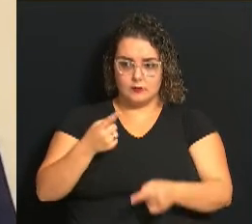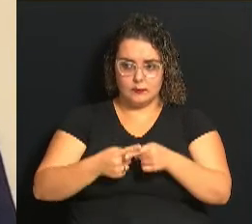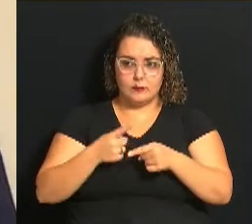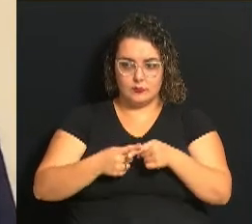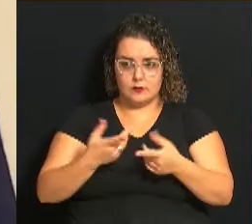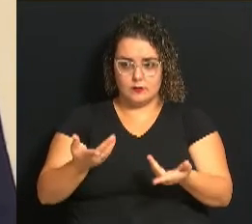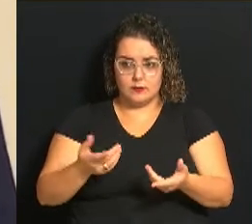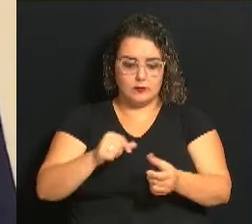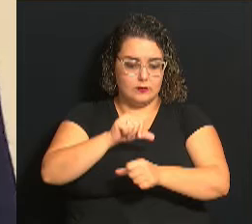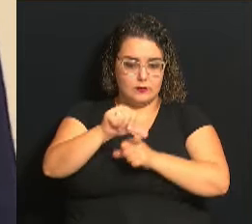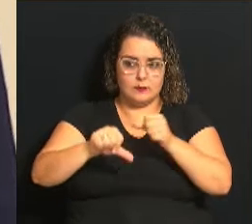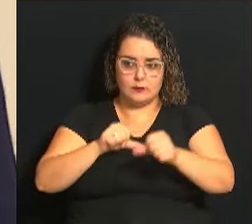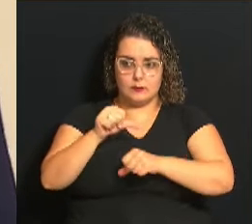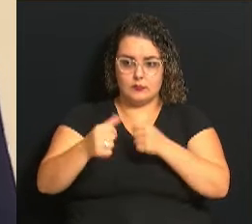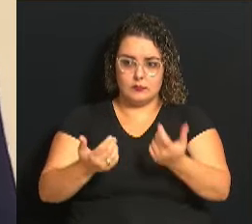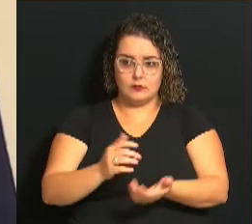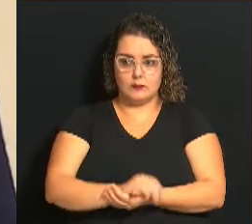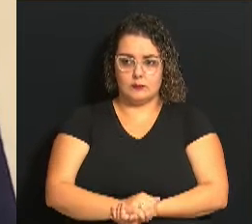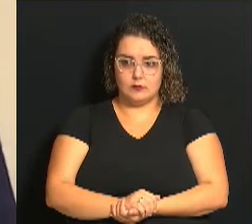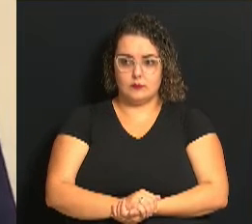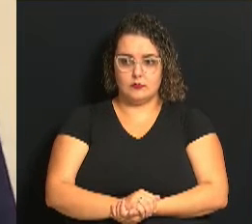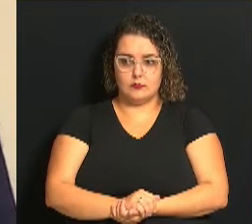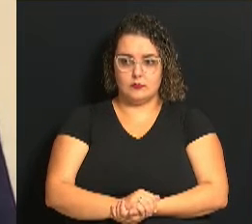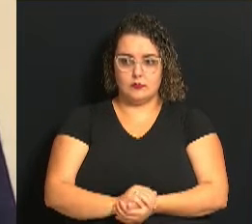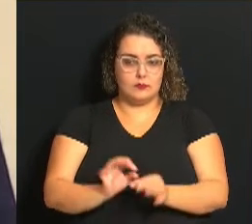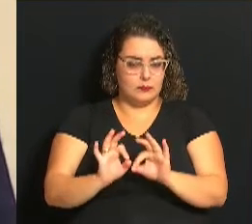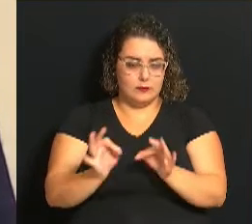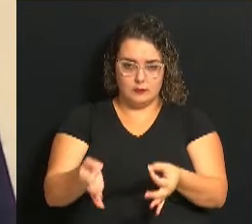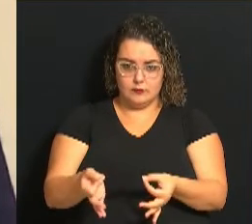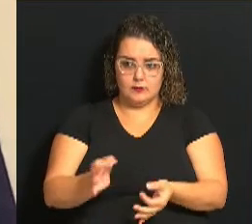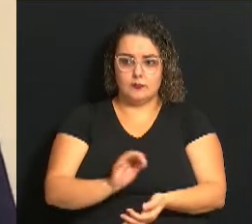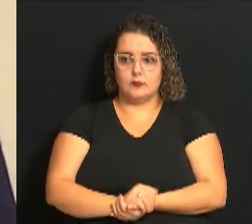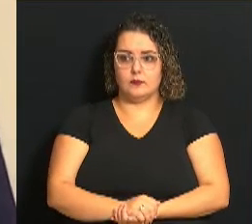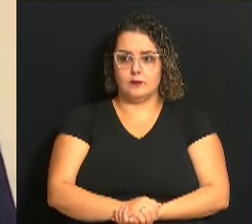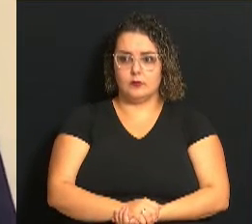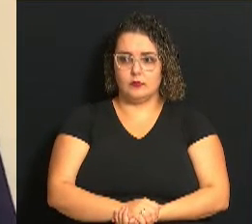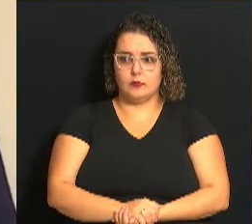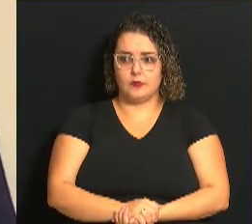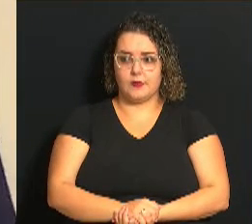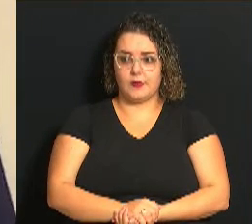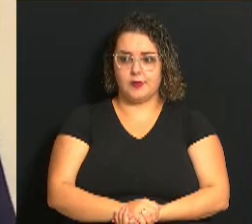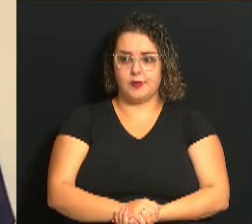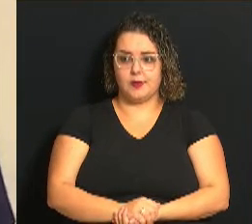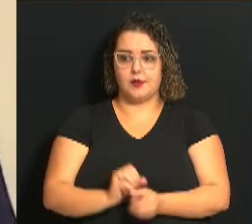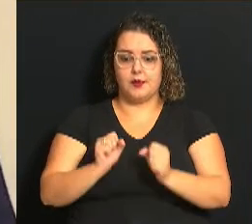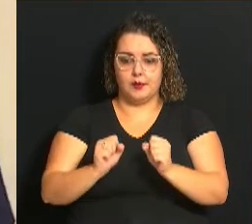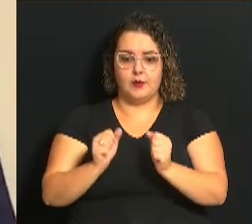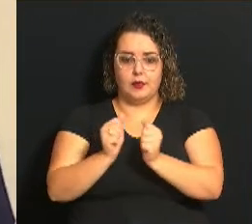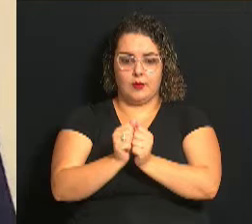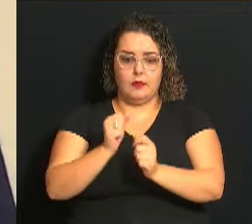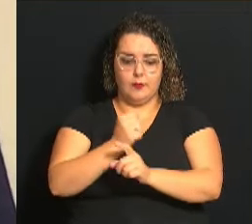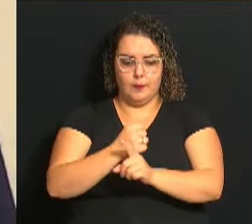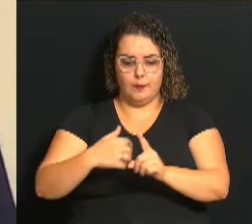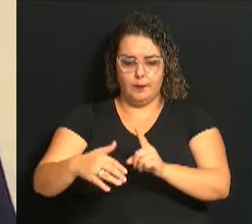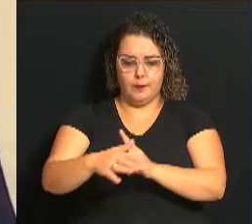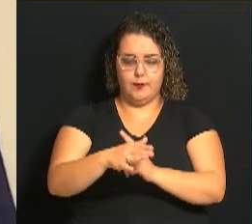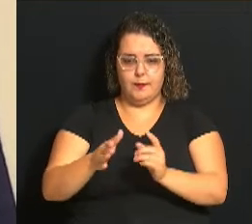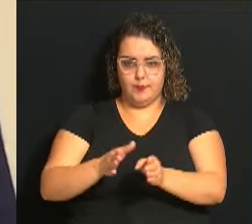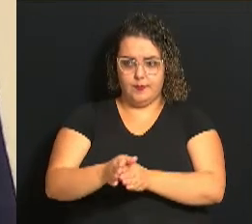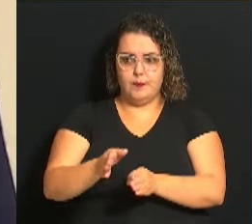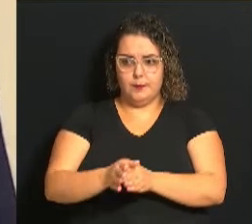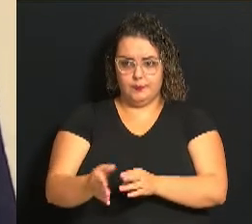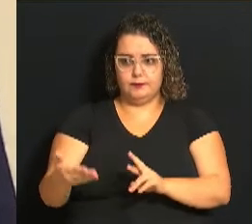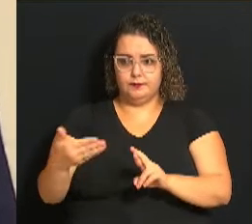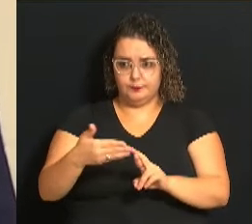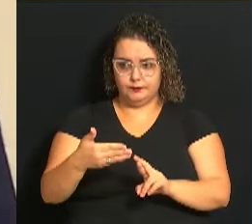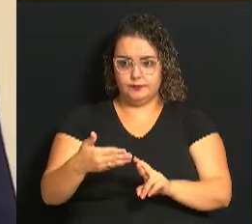uma alteração, né, tranquila, simples, a qual a gente vai possibilitar, junto com a sociedade, que o Conselho é representado também pela